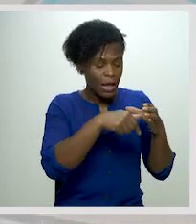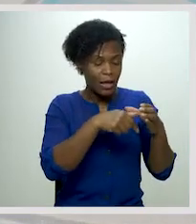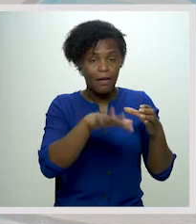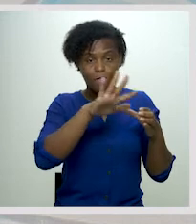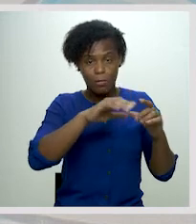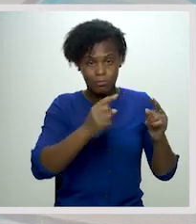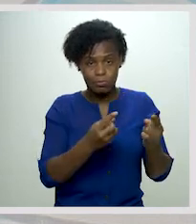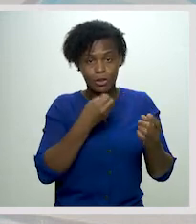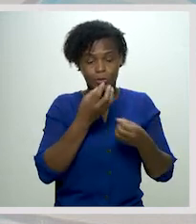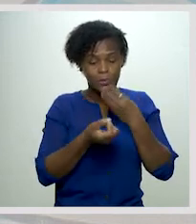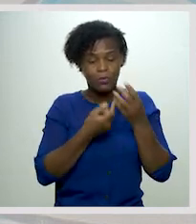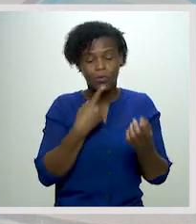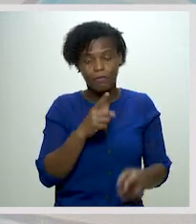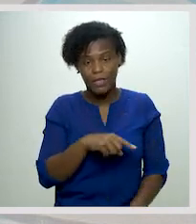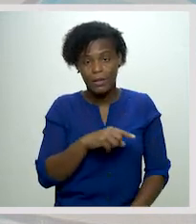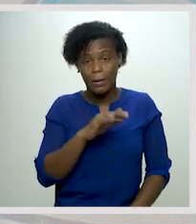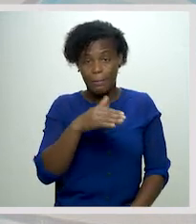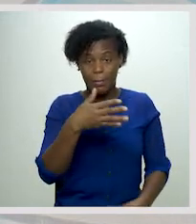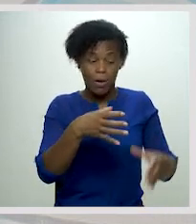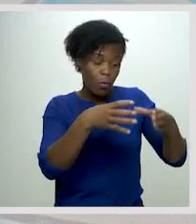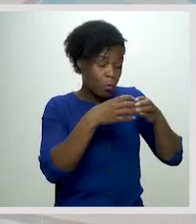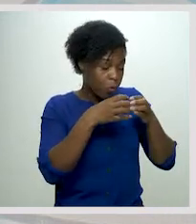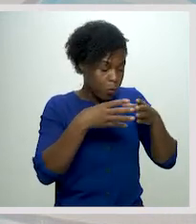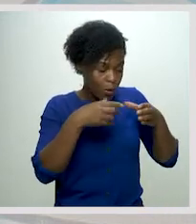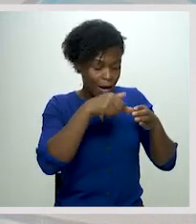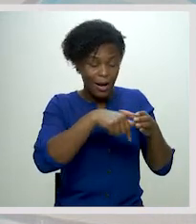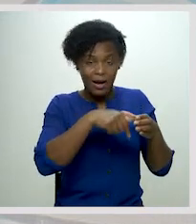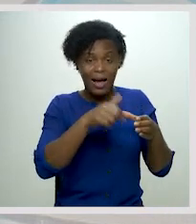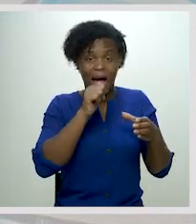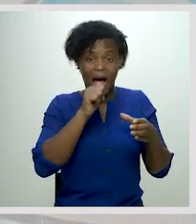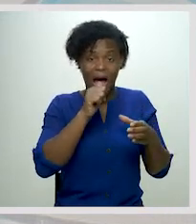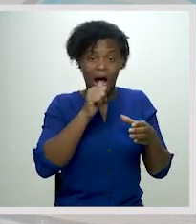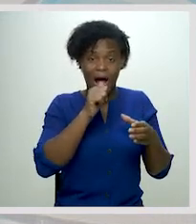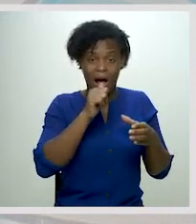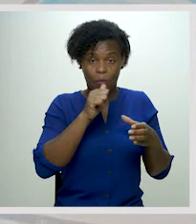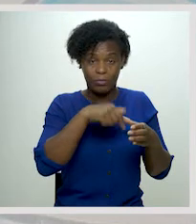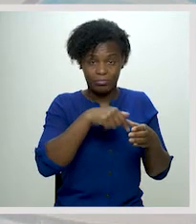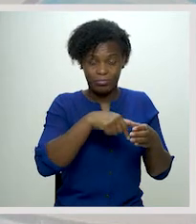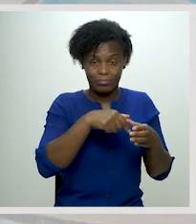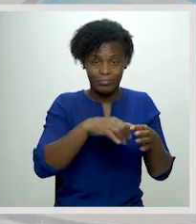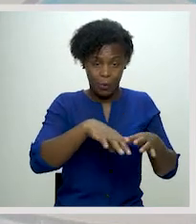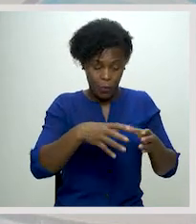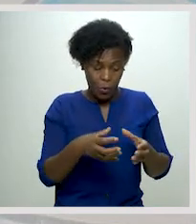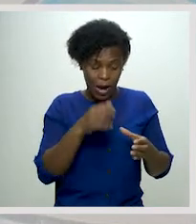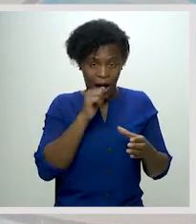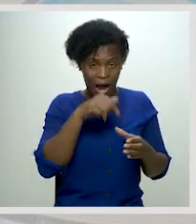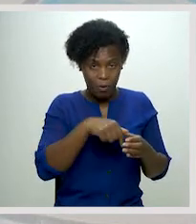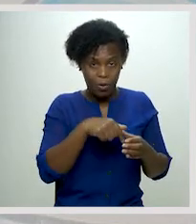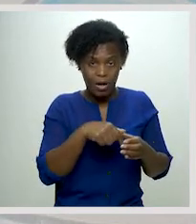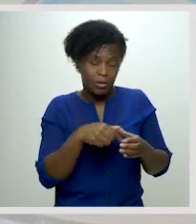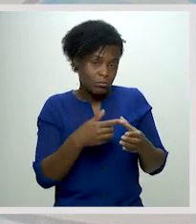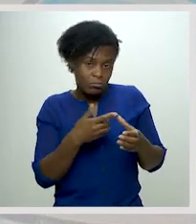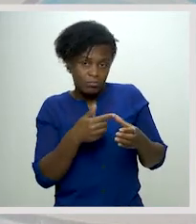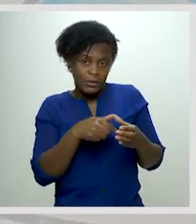de uma forma resumida, vou explicar aqui, no primeiro balão introduziu o quê? A água, assim, a